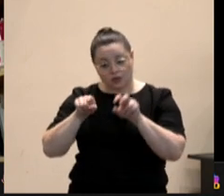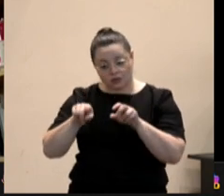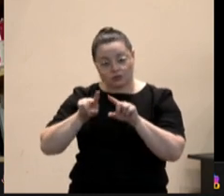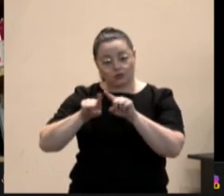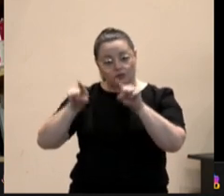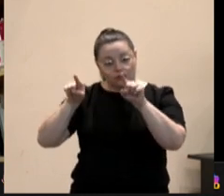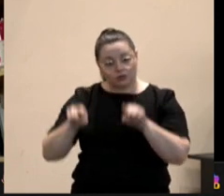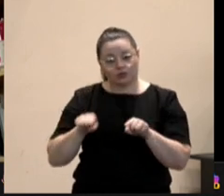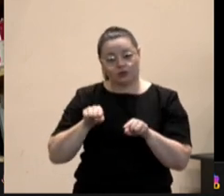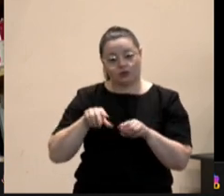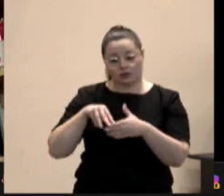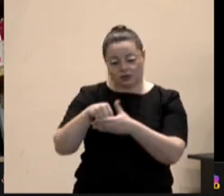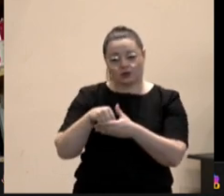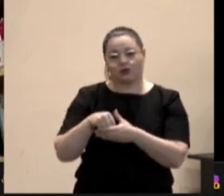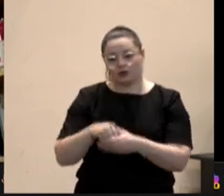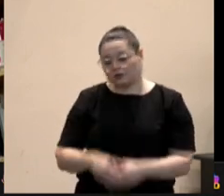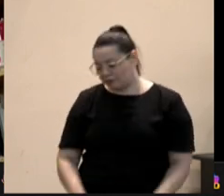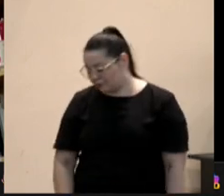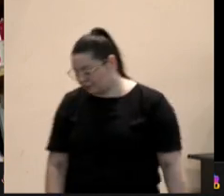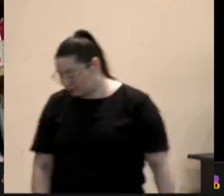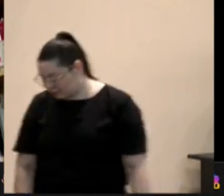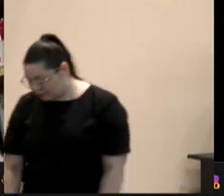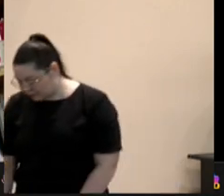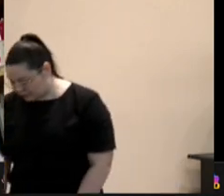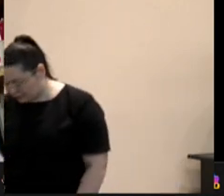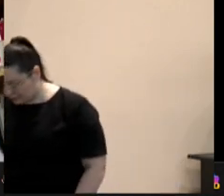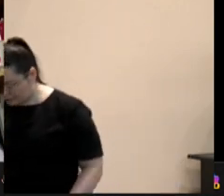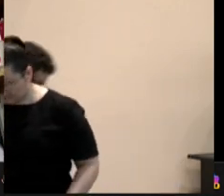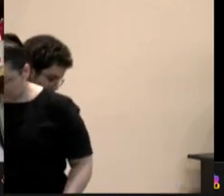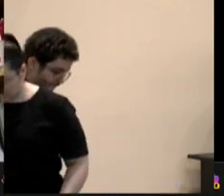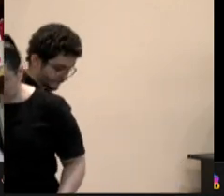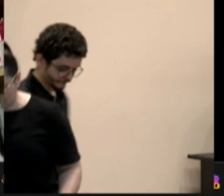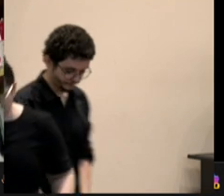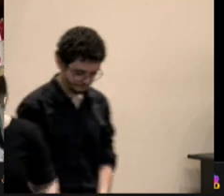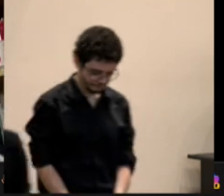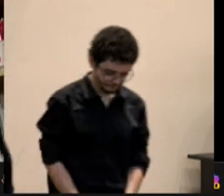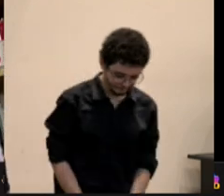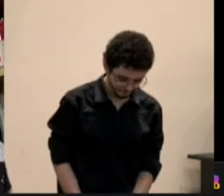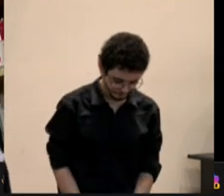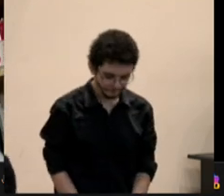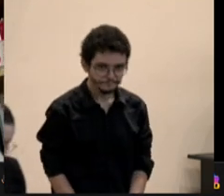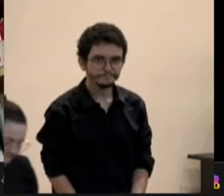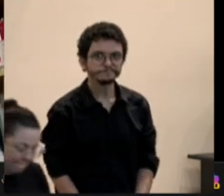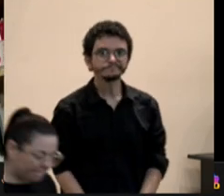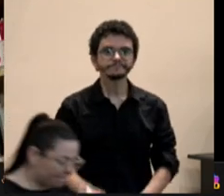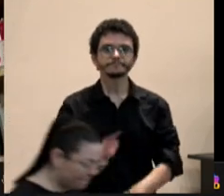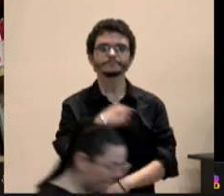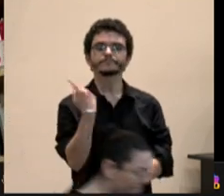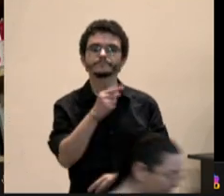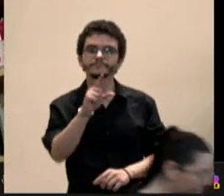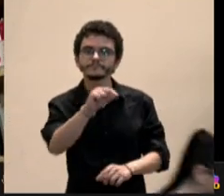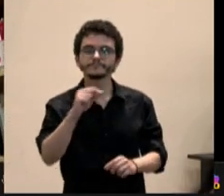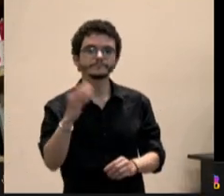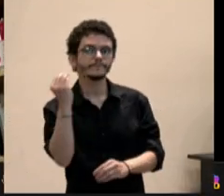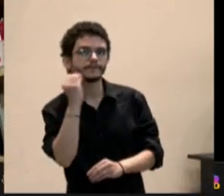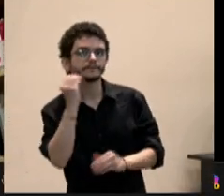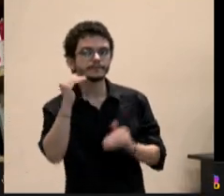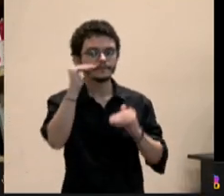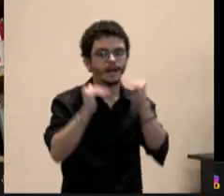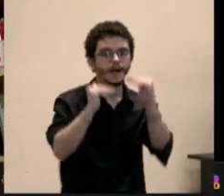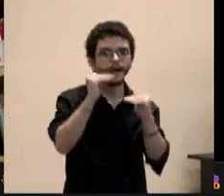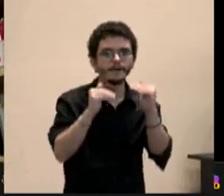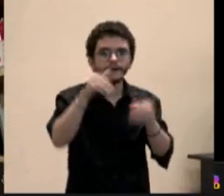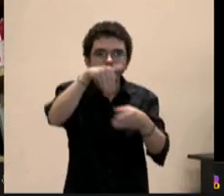entrava nos nossos eixos e tomamos, né, a escolha de tentar equilibrar dentro do eixo 5 da CONAI